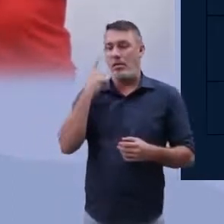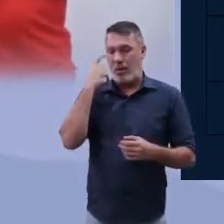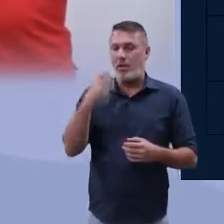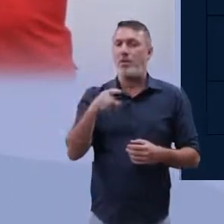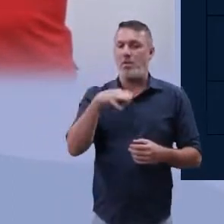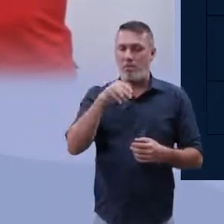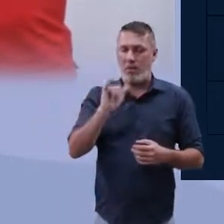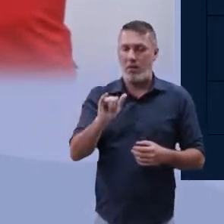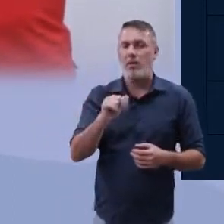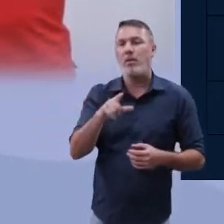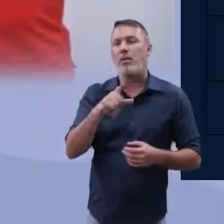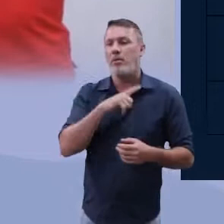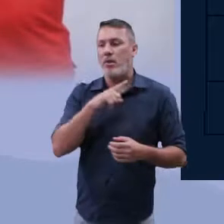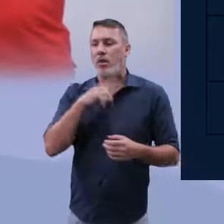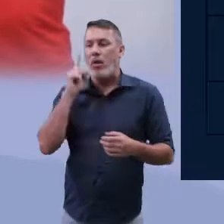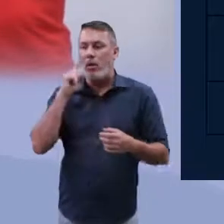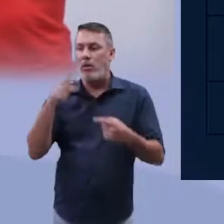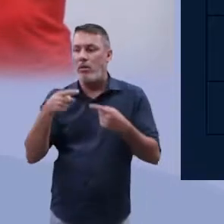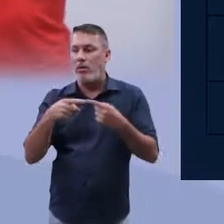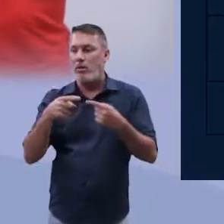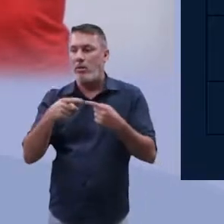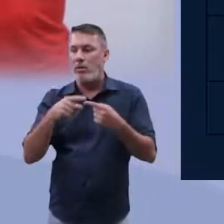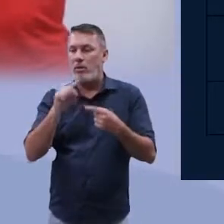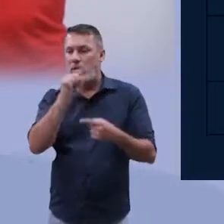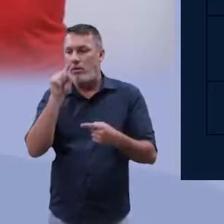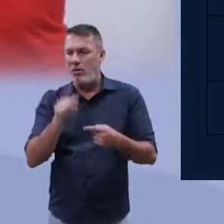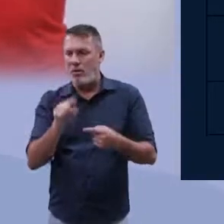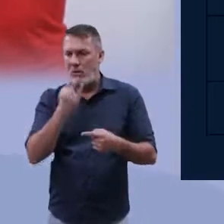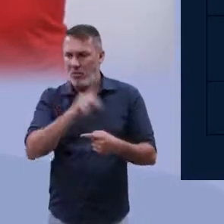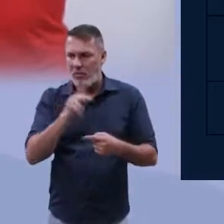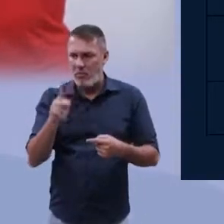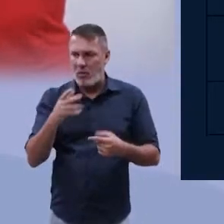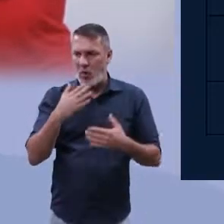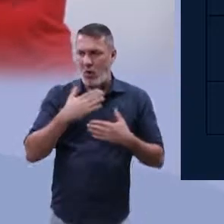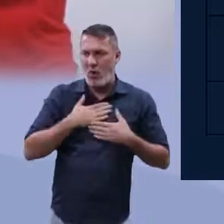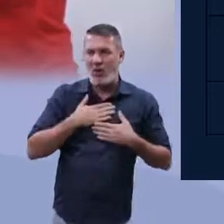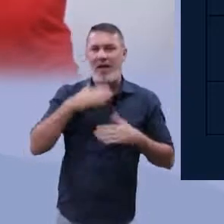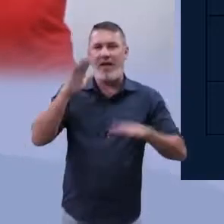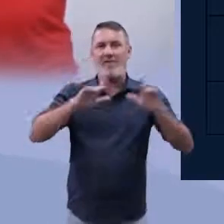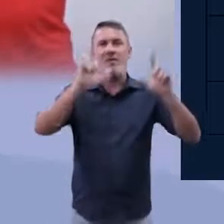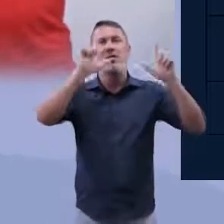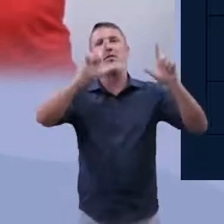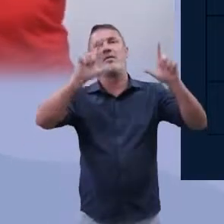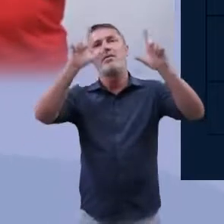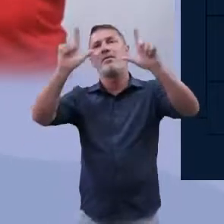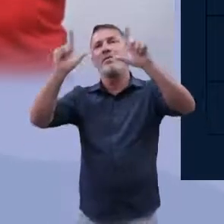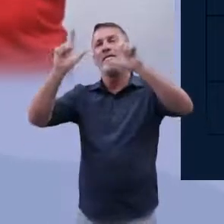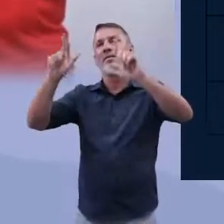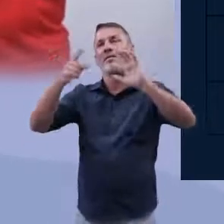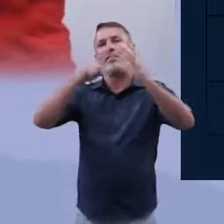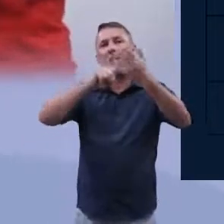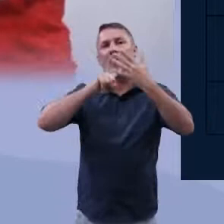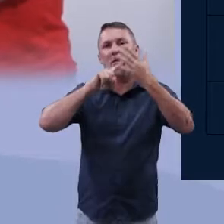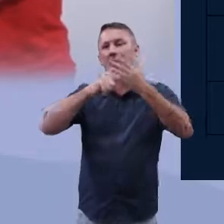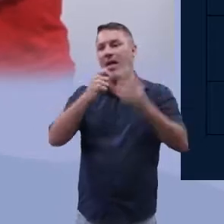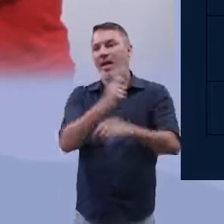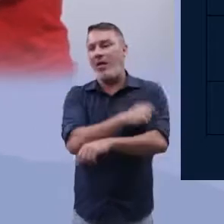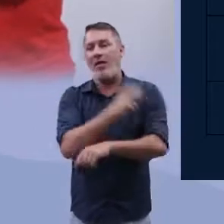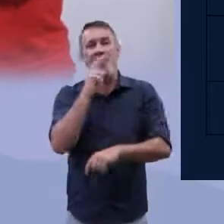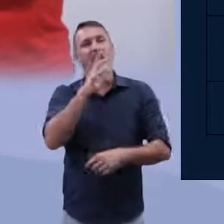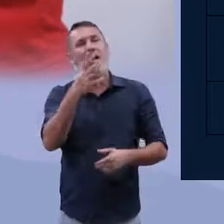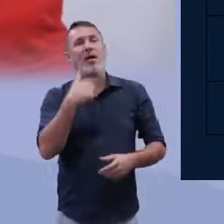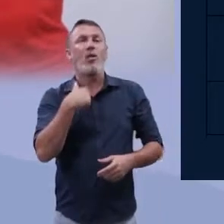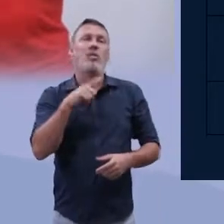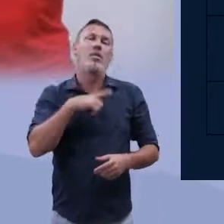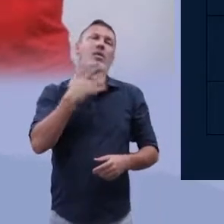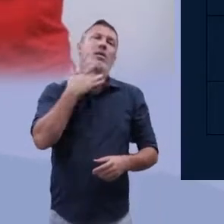Ah, aí fica interessante, né? May I drink some water? Né? Professores de inglês gostam de botar uma plaquinha assim para os alunos, né? Aí o aluno,